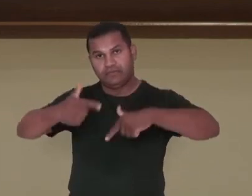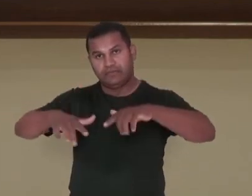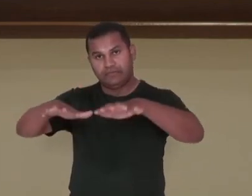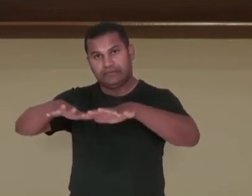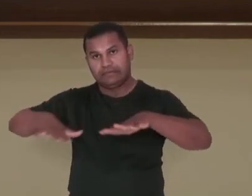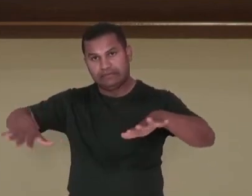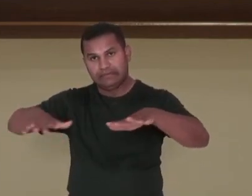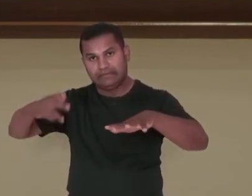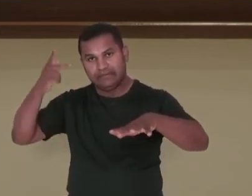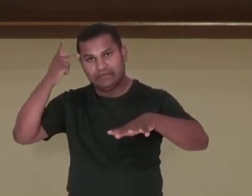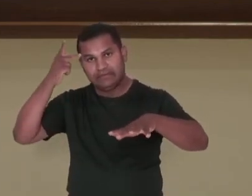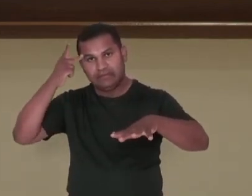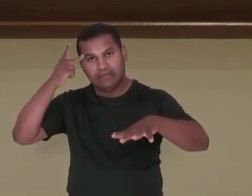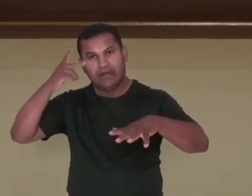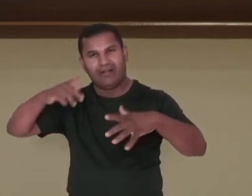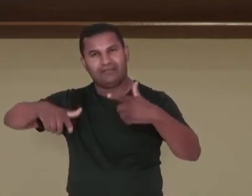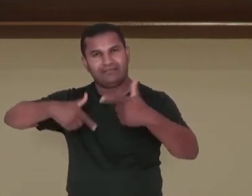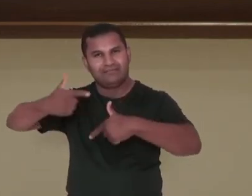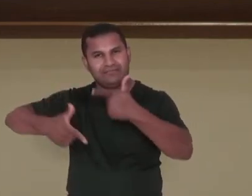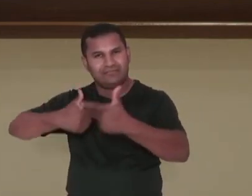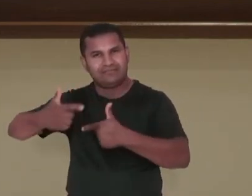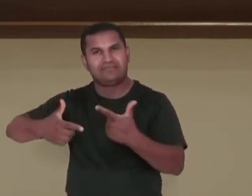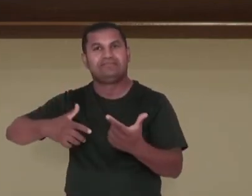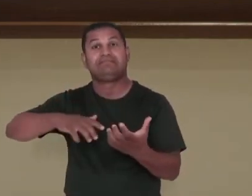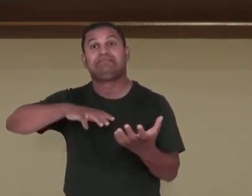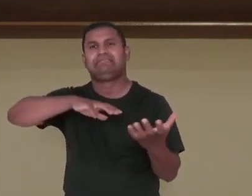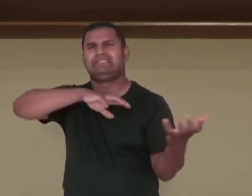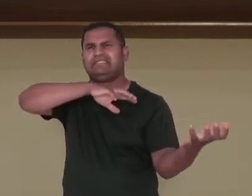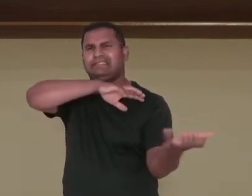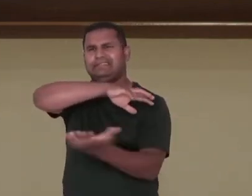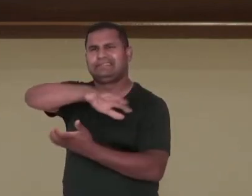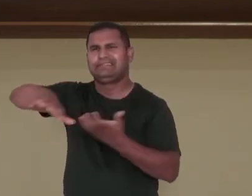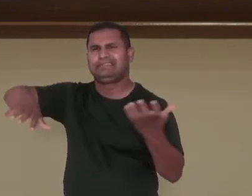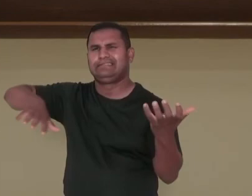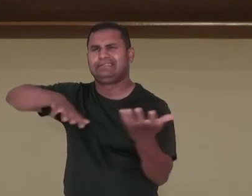greve ocorrida na Primeira República, a greve de